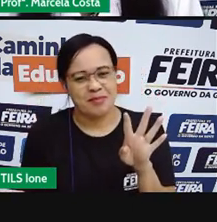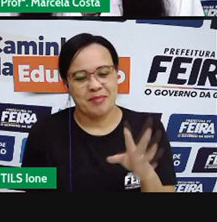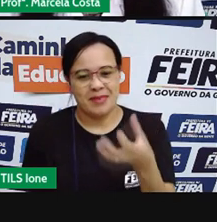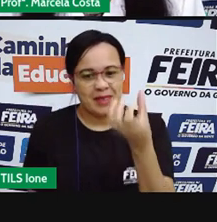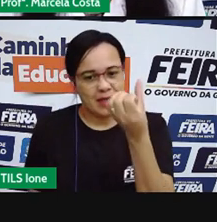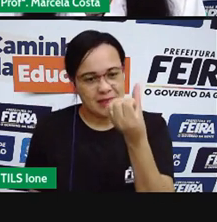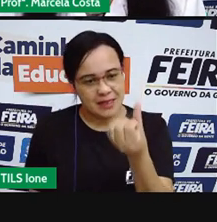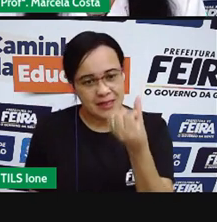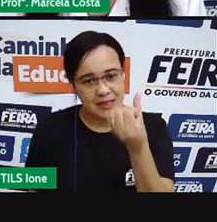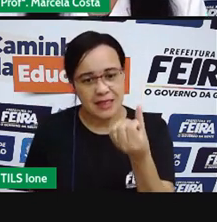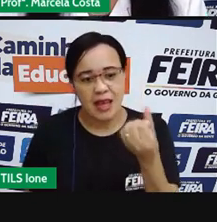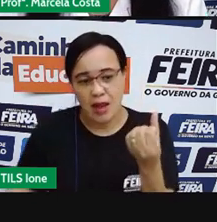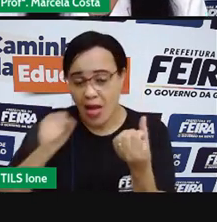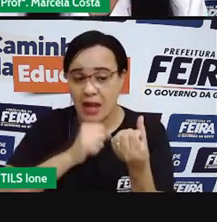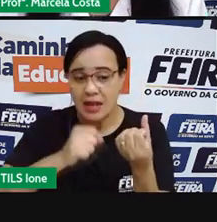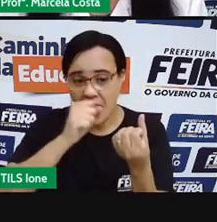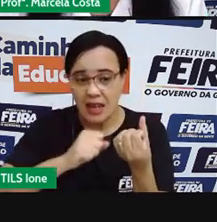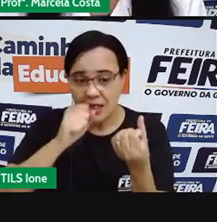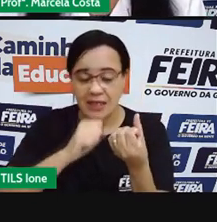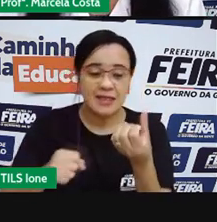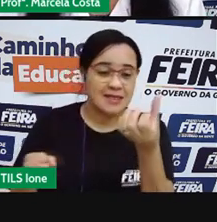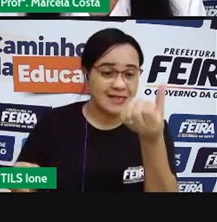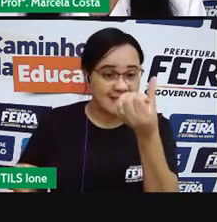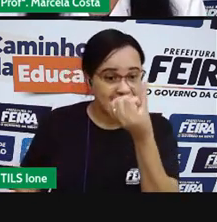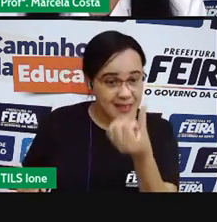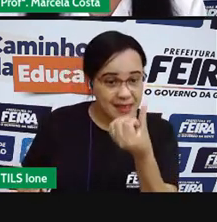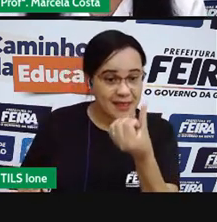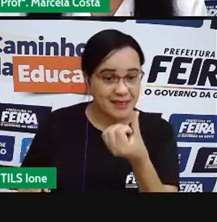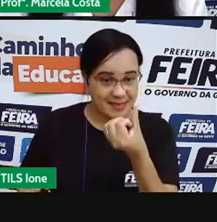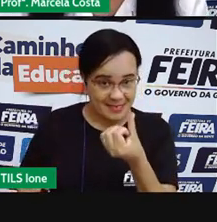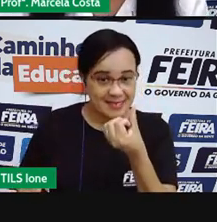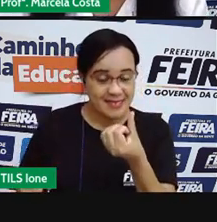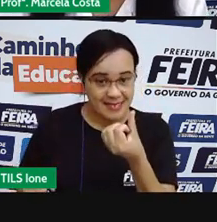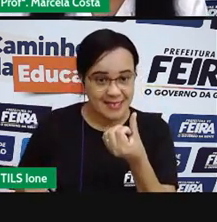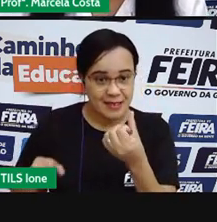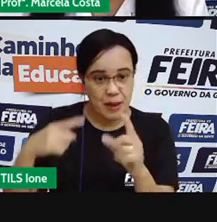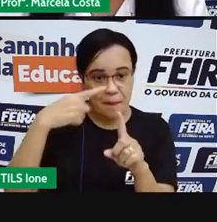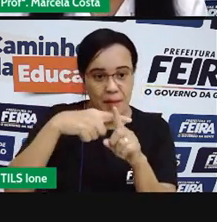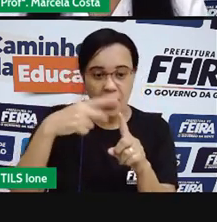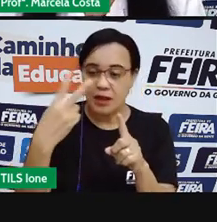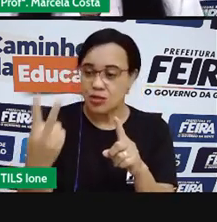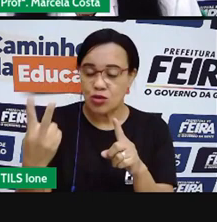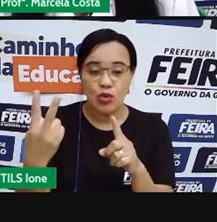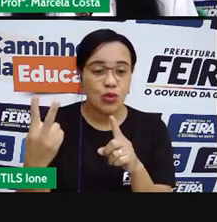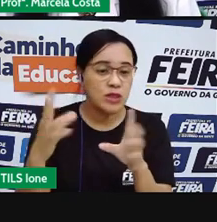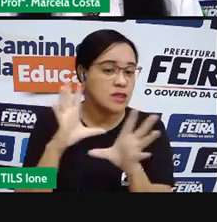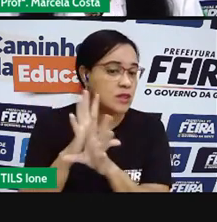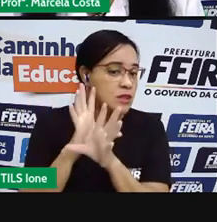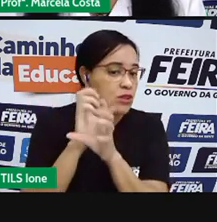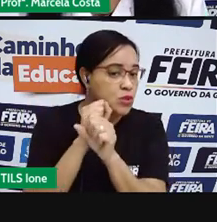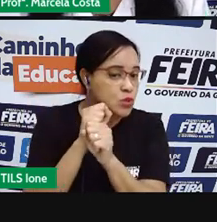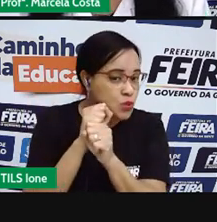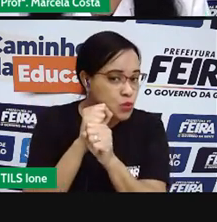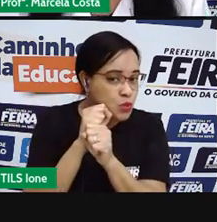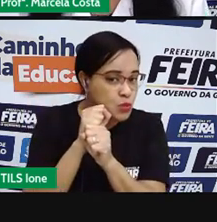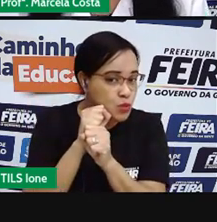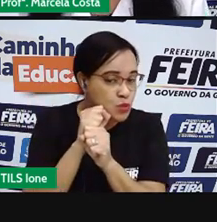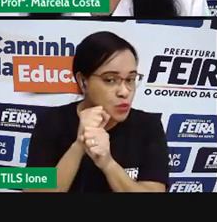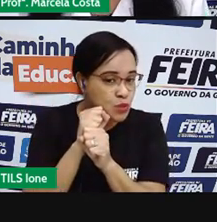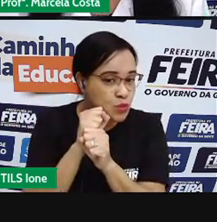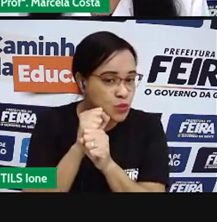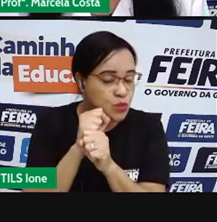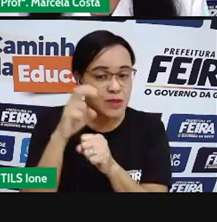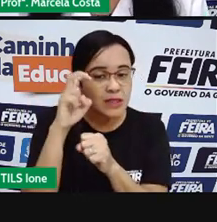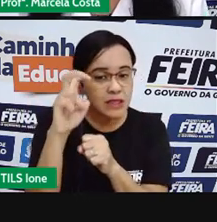Seis pirulitos. Tenho aqui 6 pirulitos mais 2. Vai ser